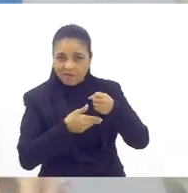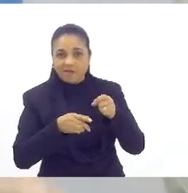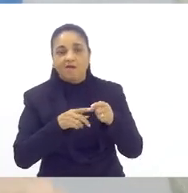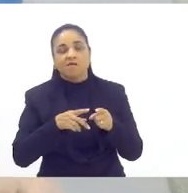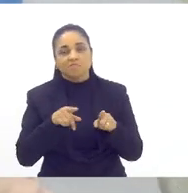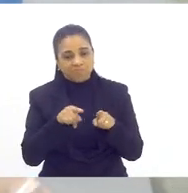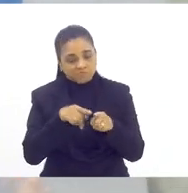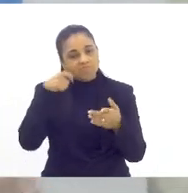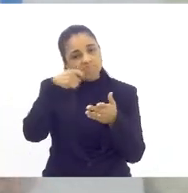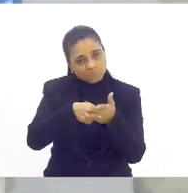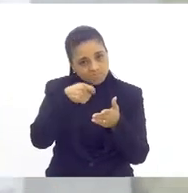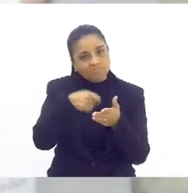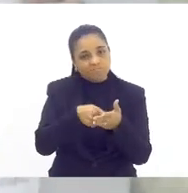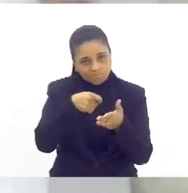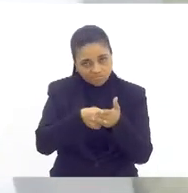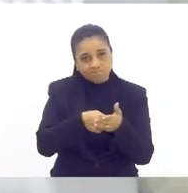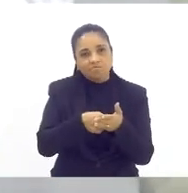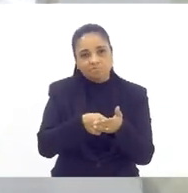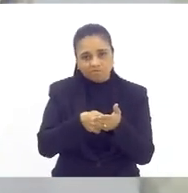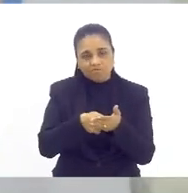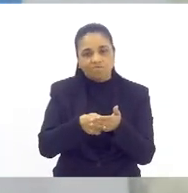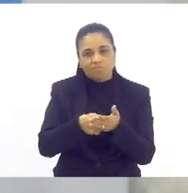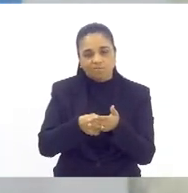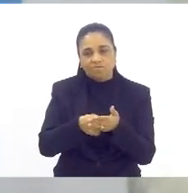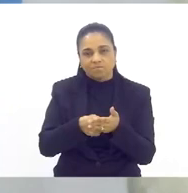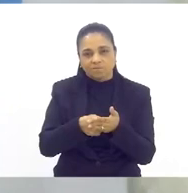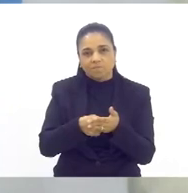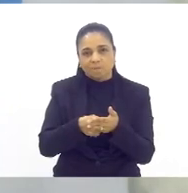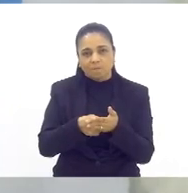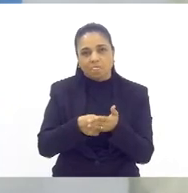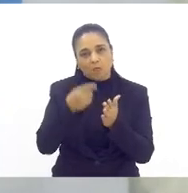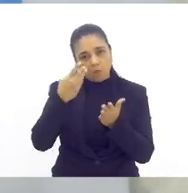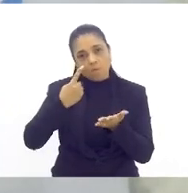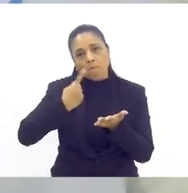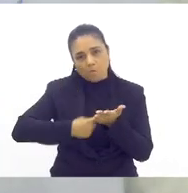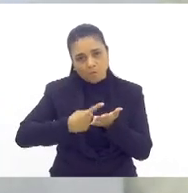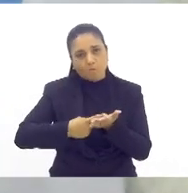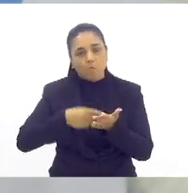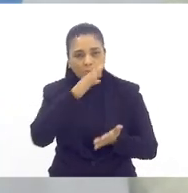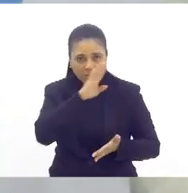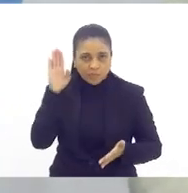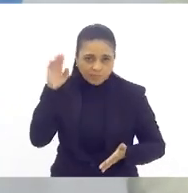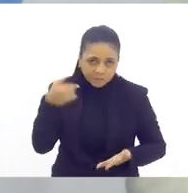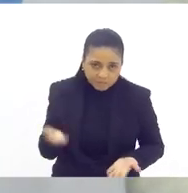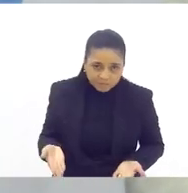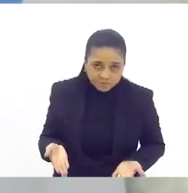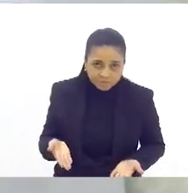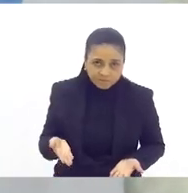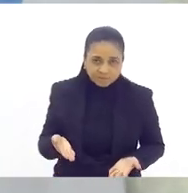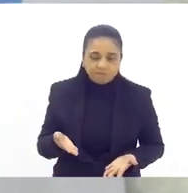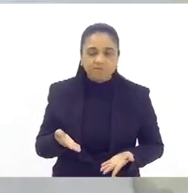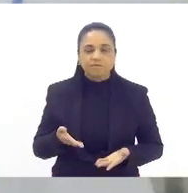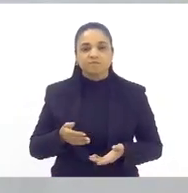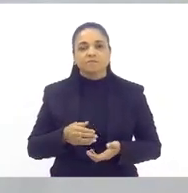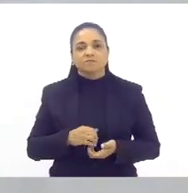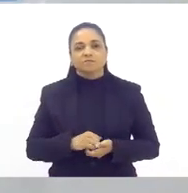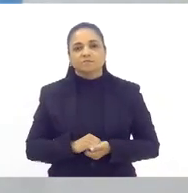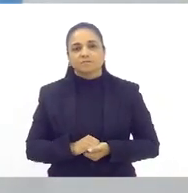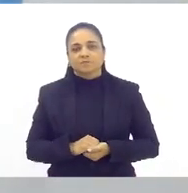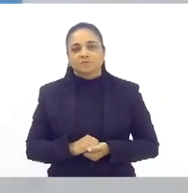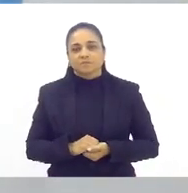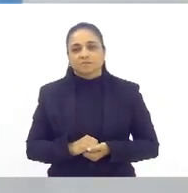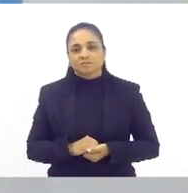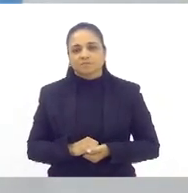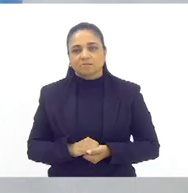exigir que se compra o que foi prometido e bom